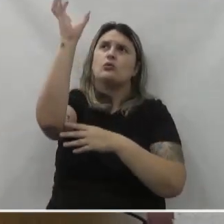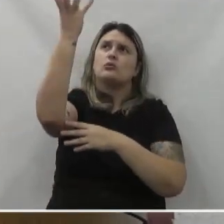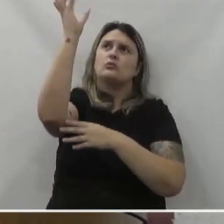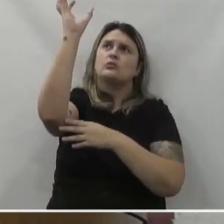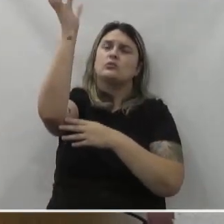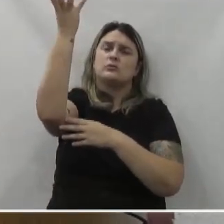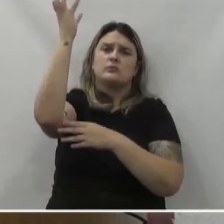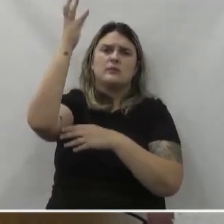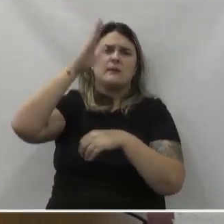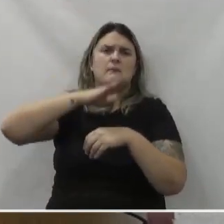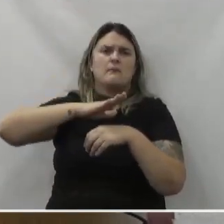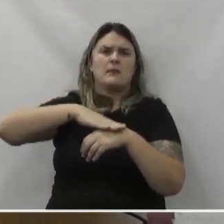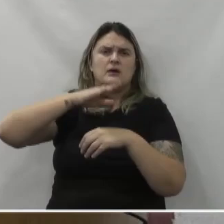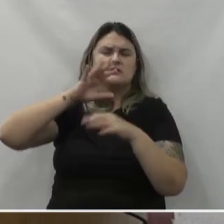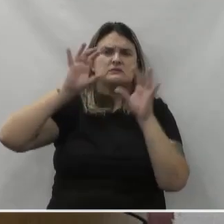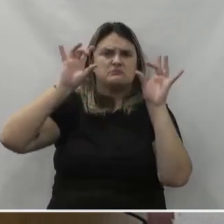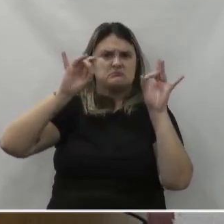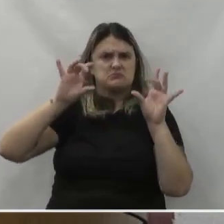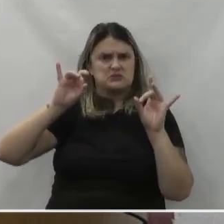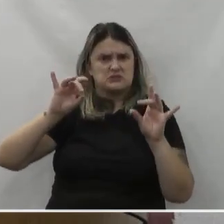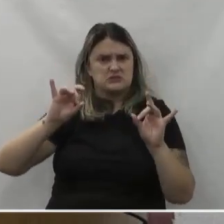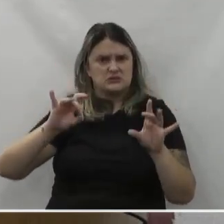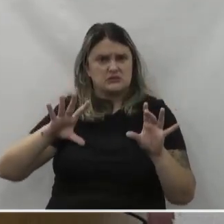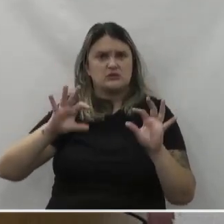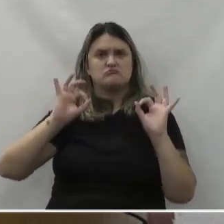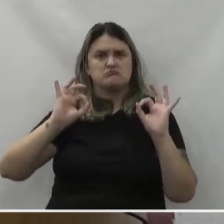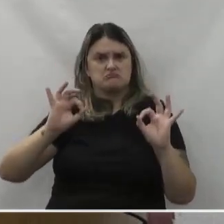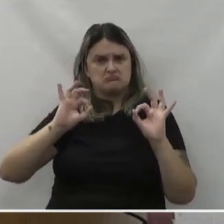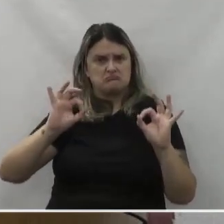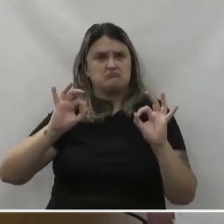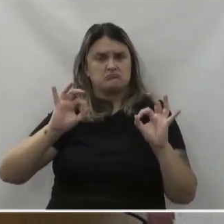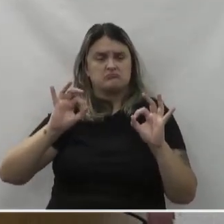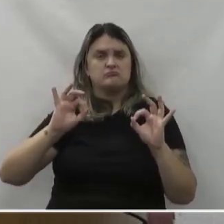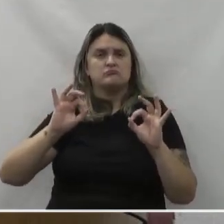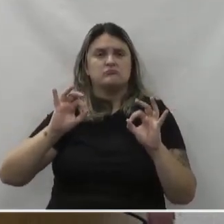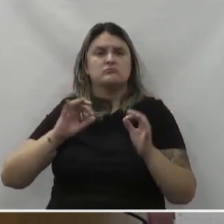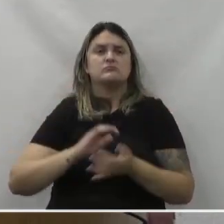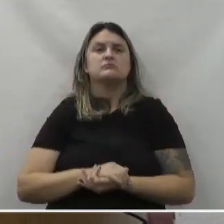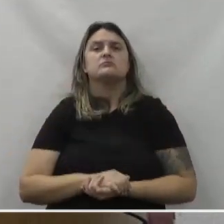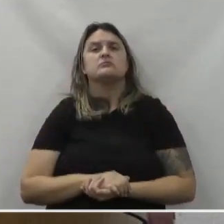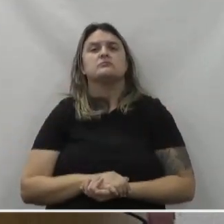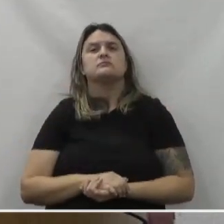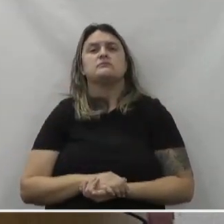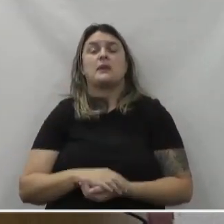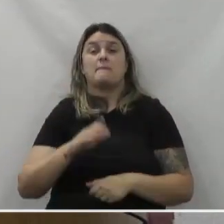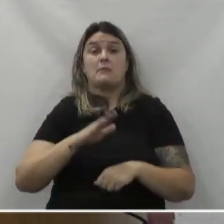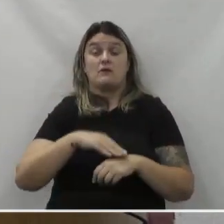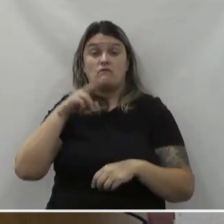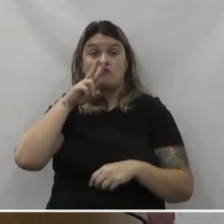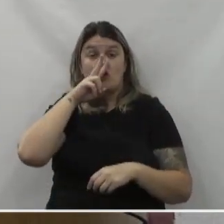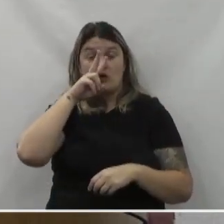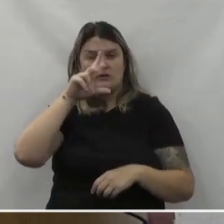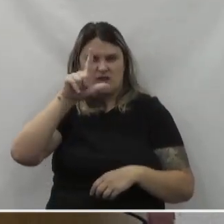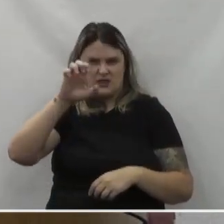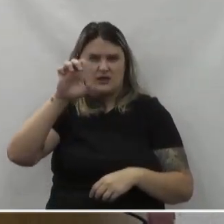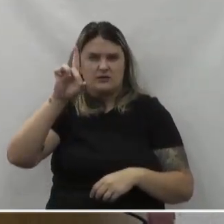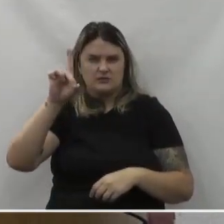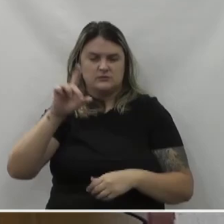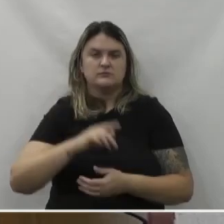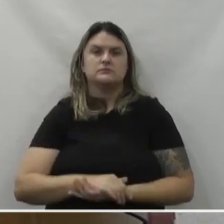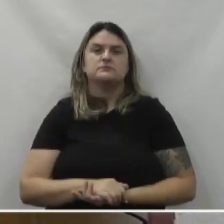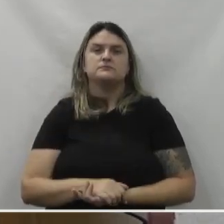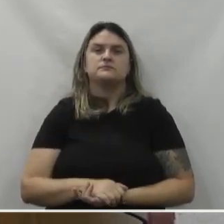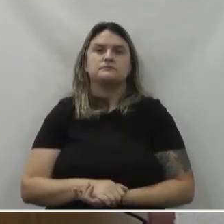ainda mais sofisticadas do que a gente tem na nossa cidade vizinha, né? E sem contar outros projetos,